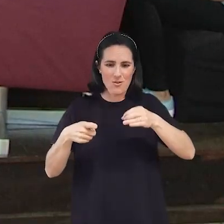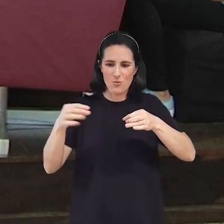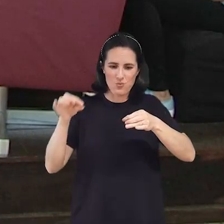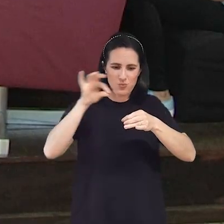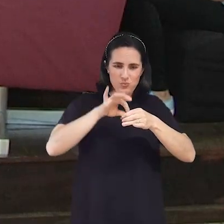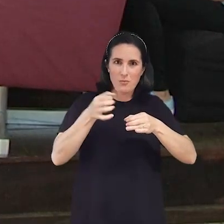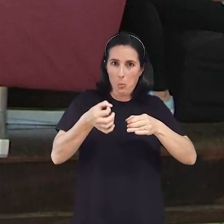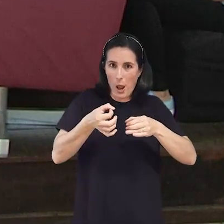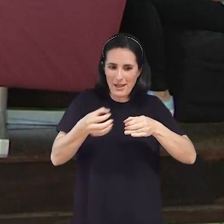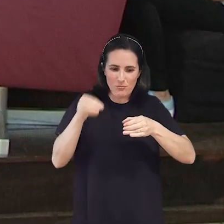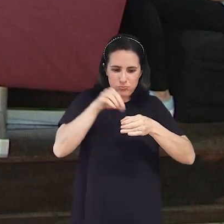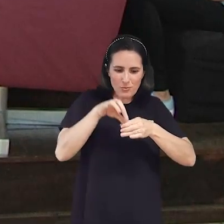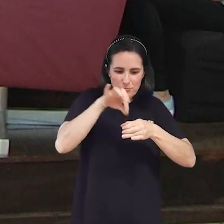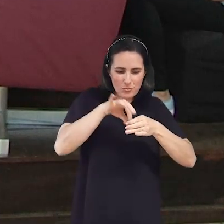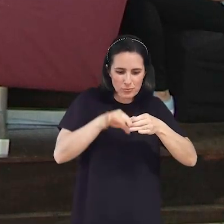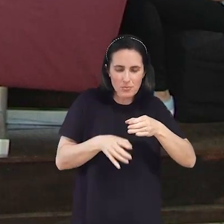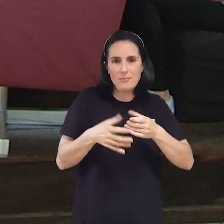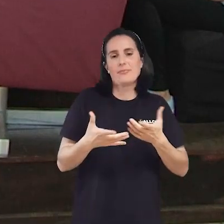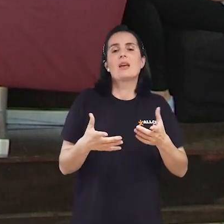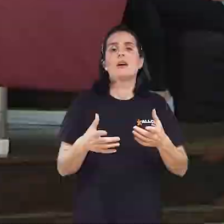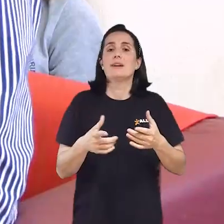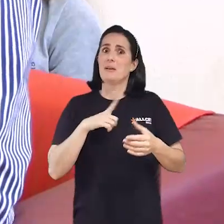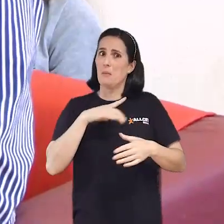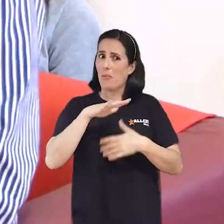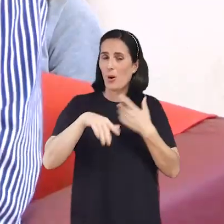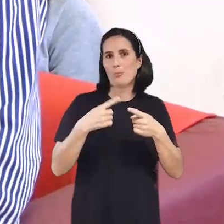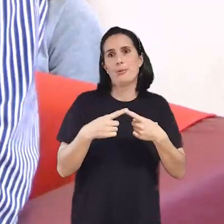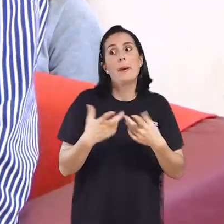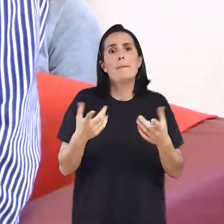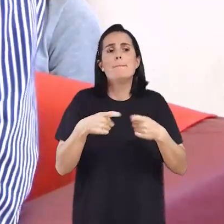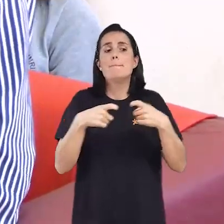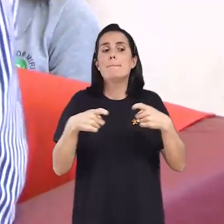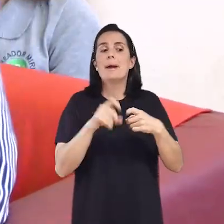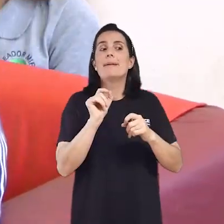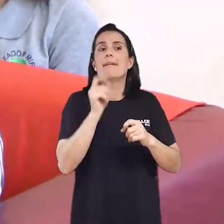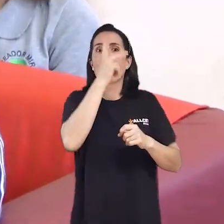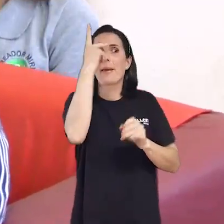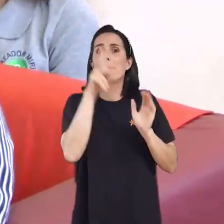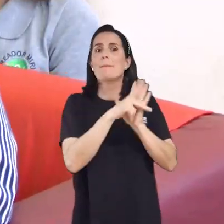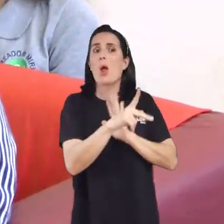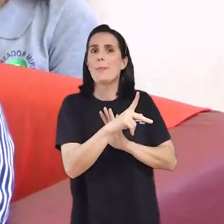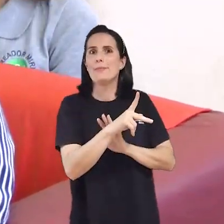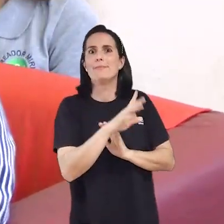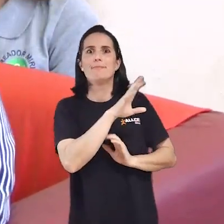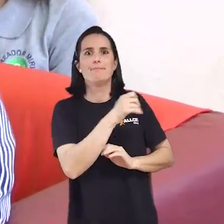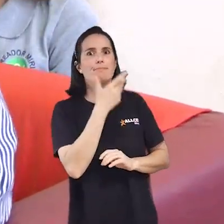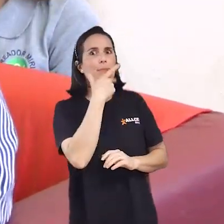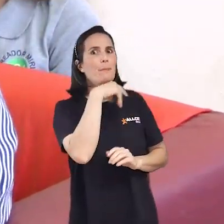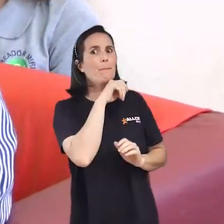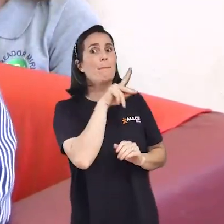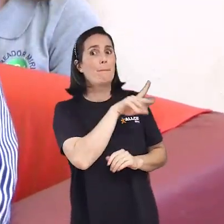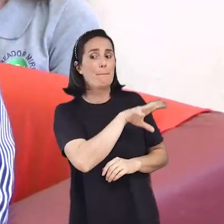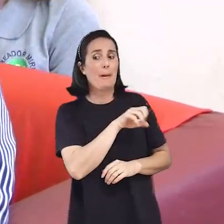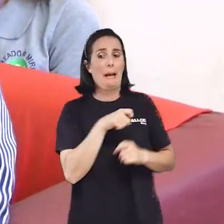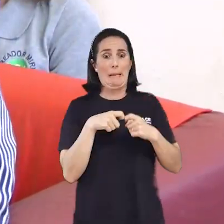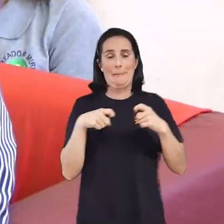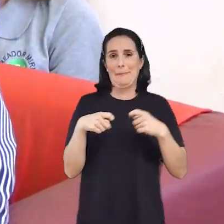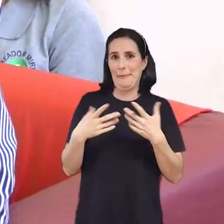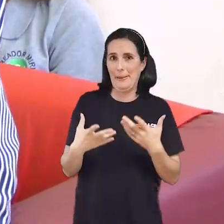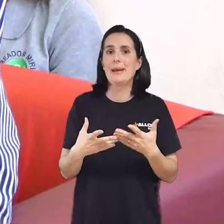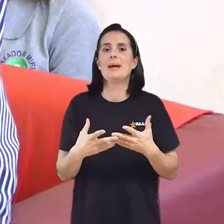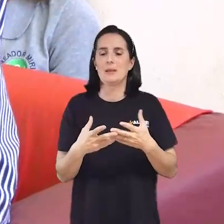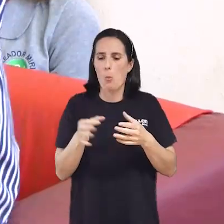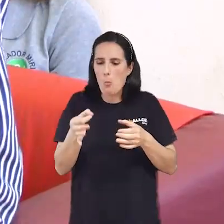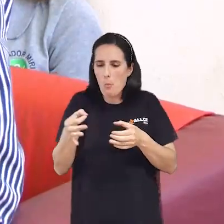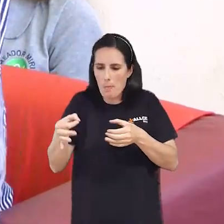valendo. Aí num dia a gente tinha a peca e as pecas nós colocávamos todas dentro da meia, né? E era uma arte atrás da